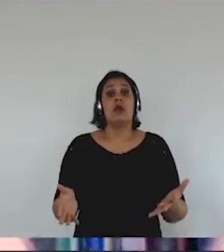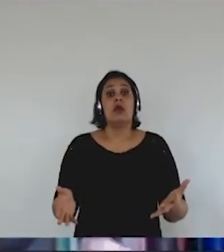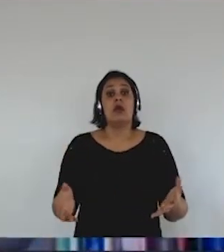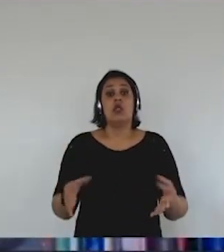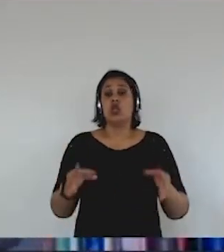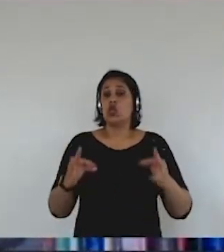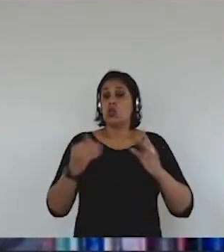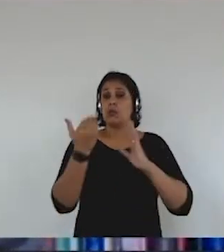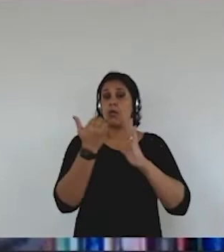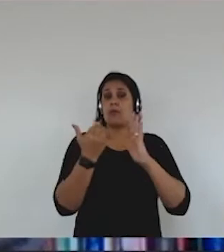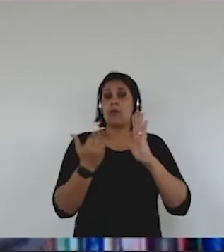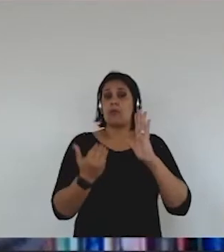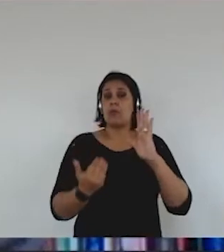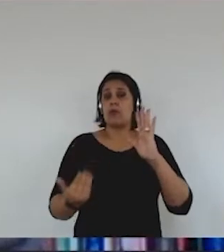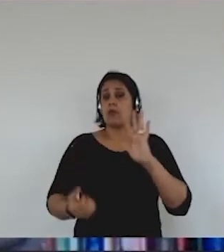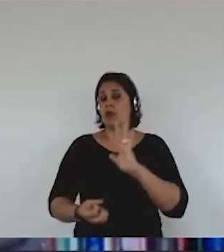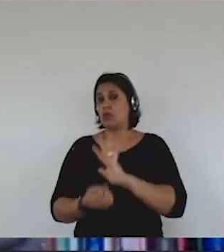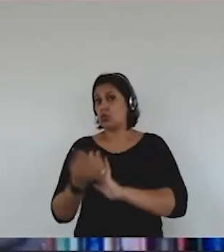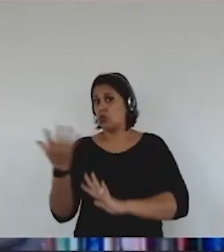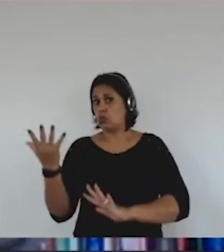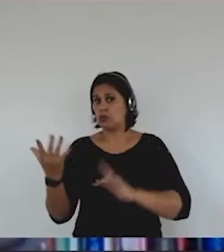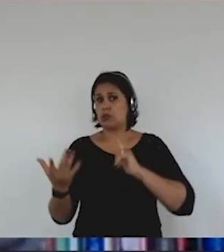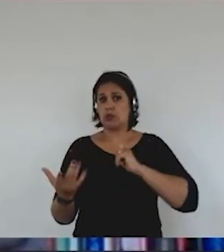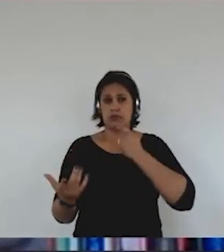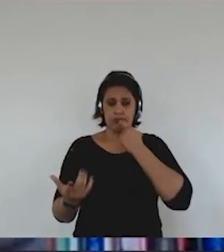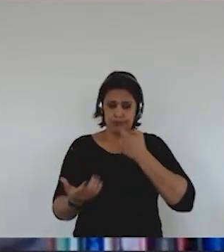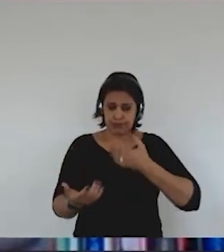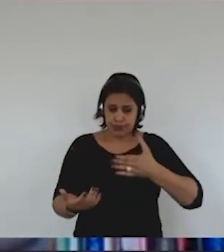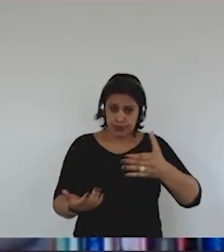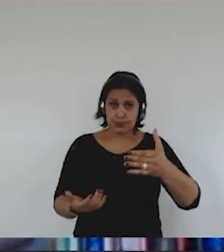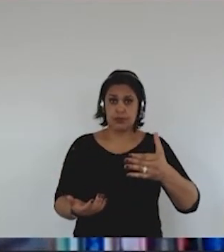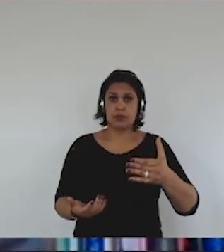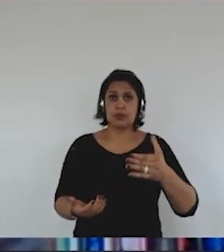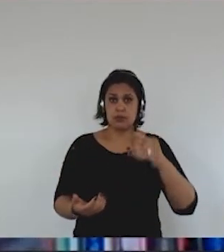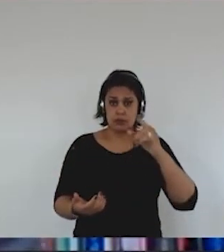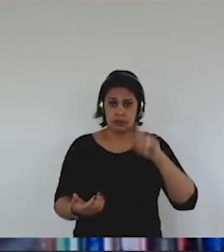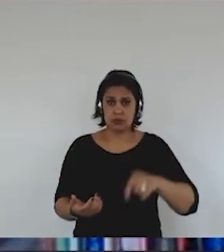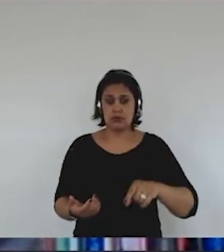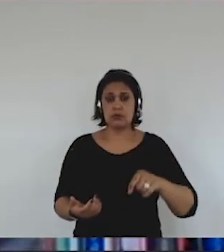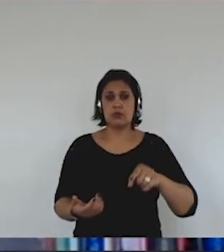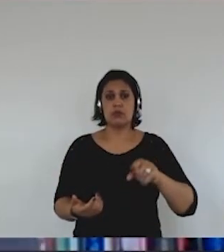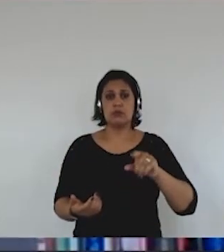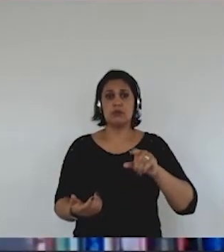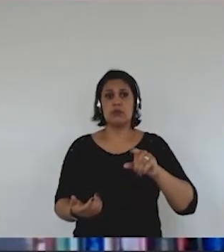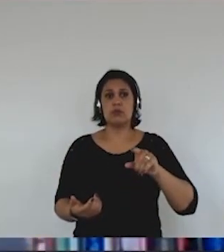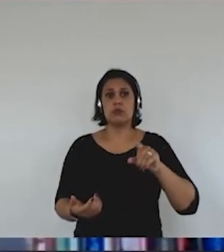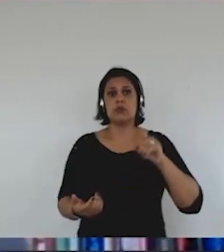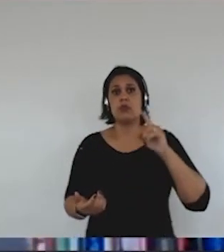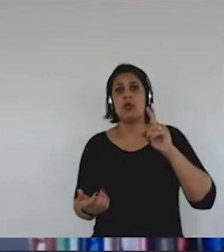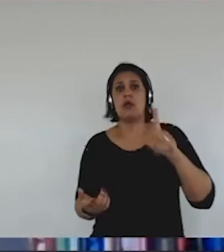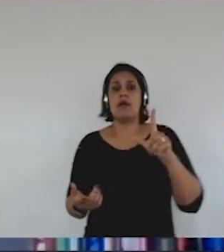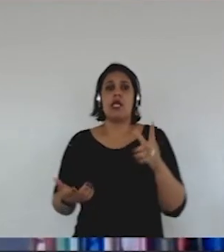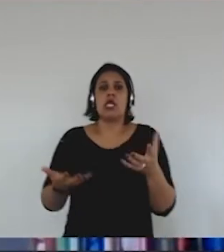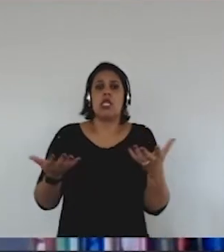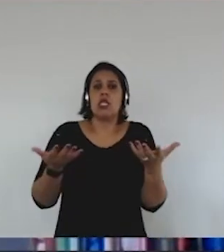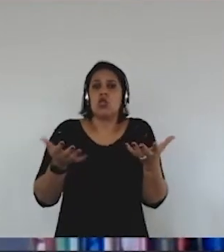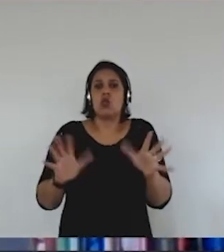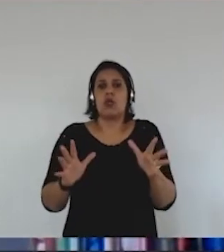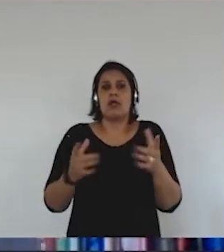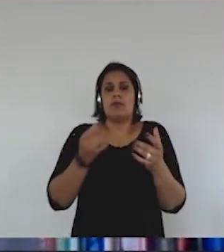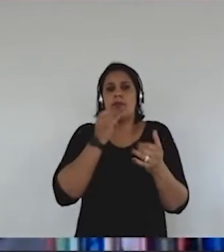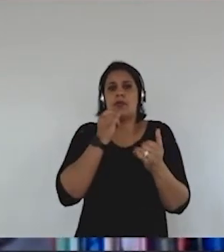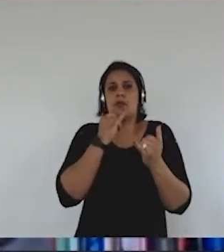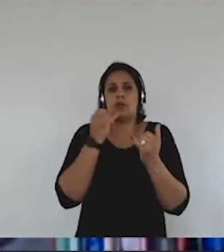essas normativas que saíram recentemente, de modo que não hajam incongruências na